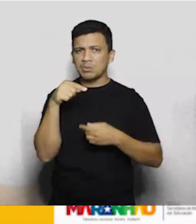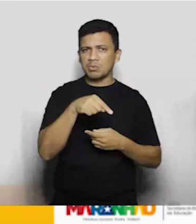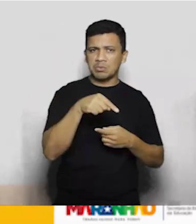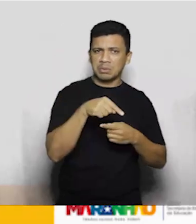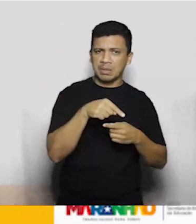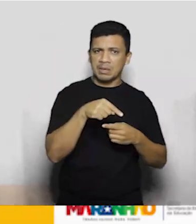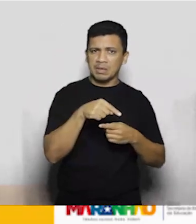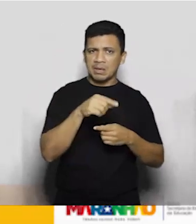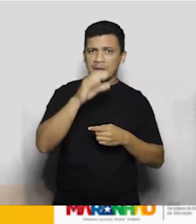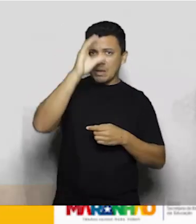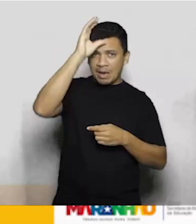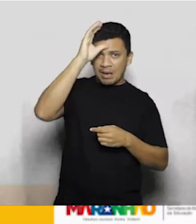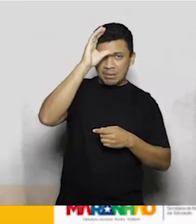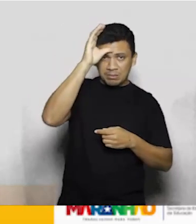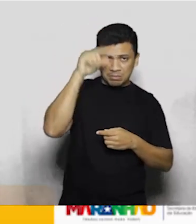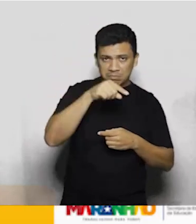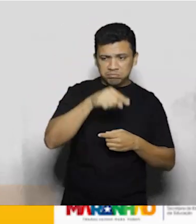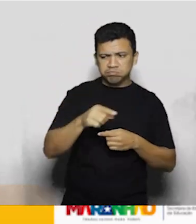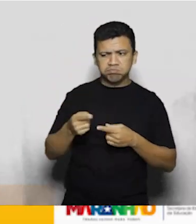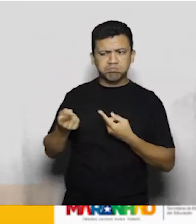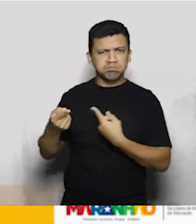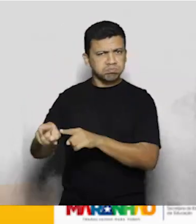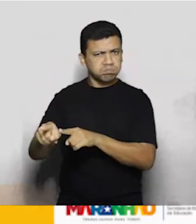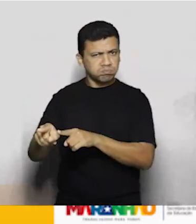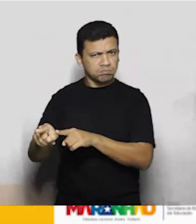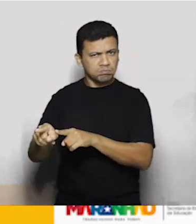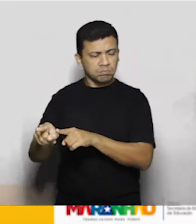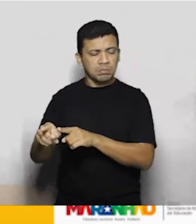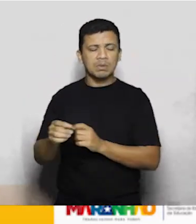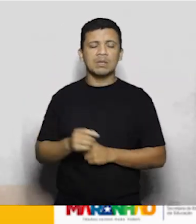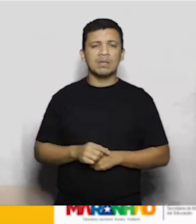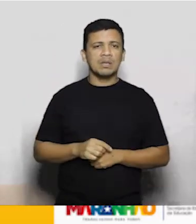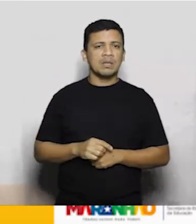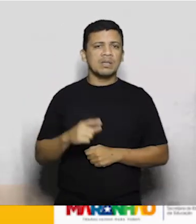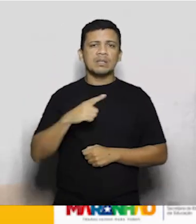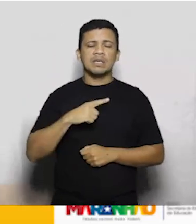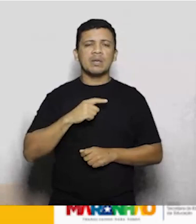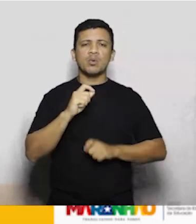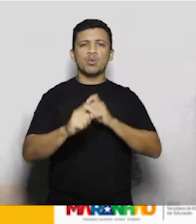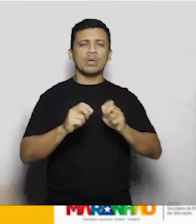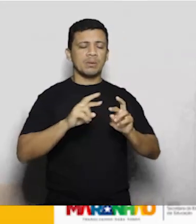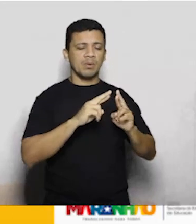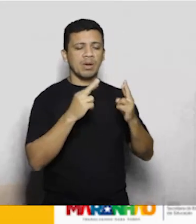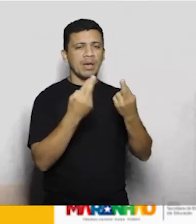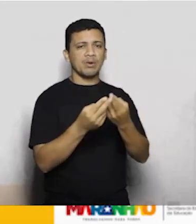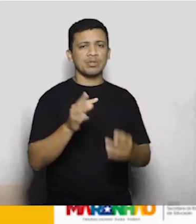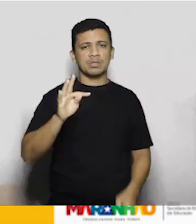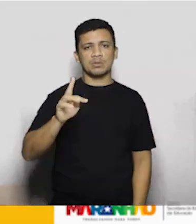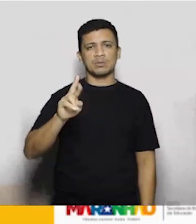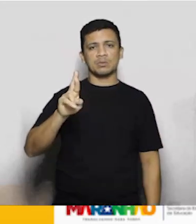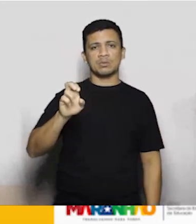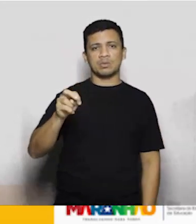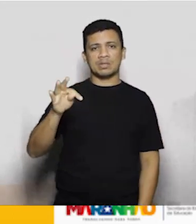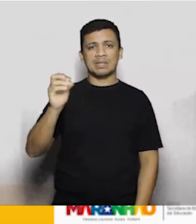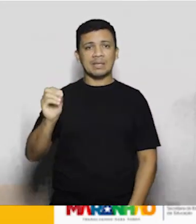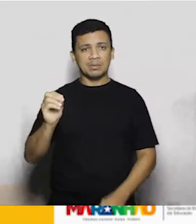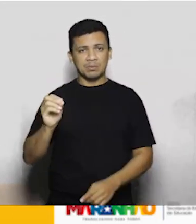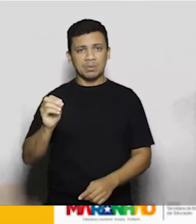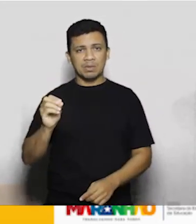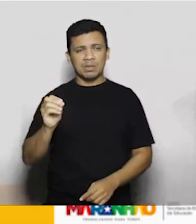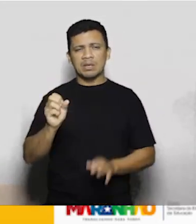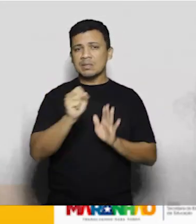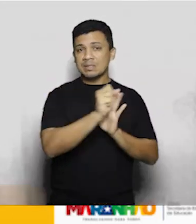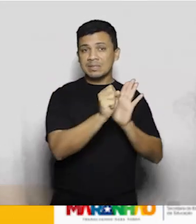monges e bispos, pela igreja, pelo clero. A partir do Concílio de Trento, que é um concílio da igreja ali do